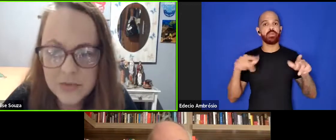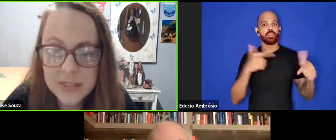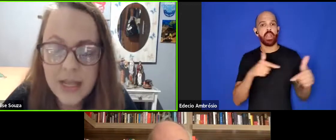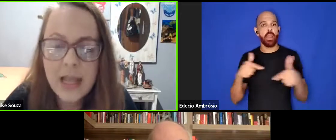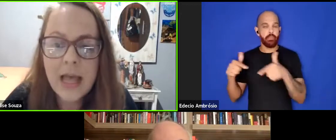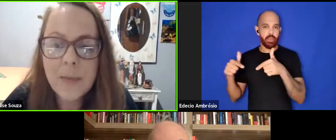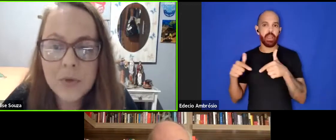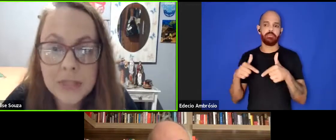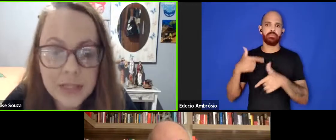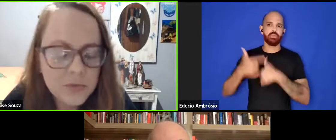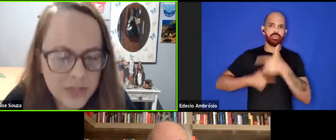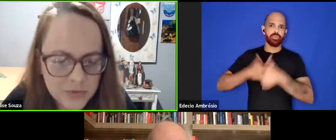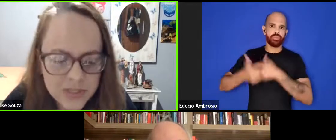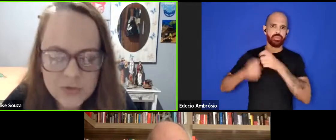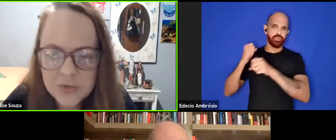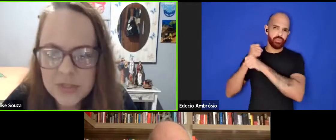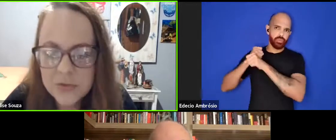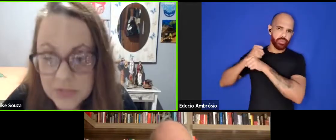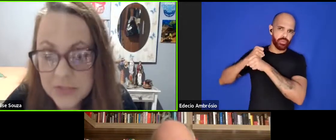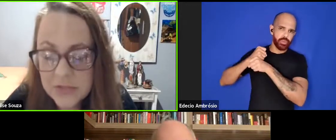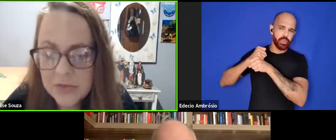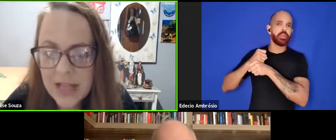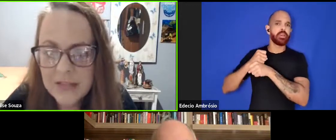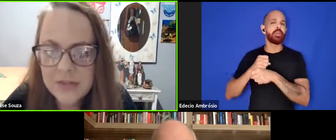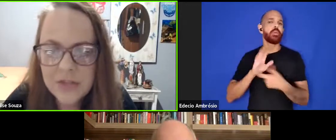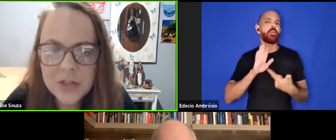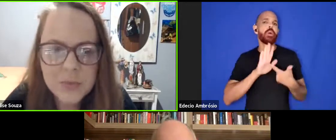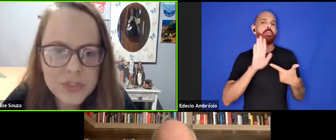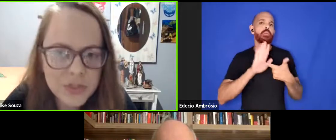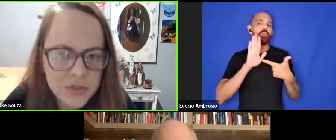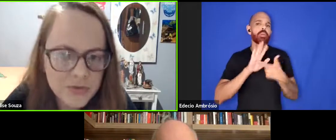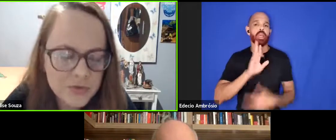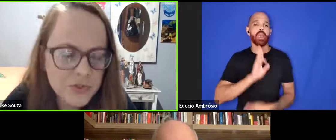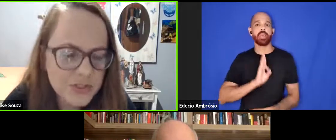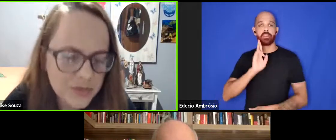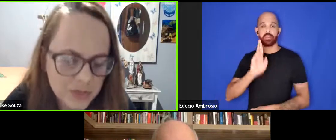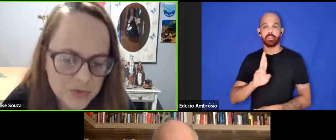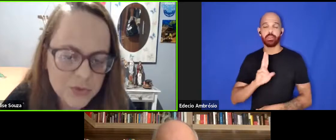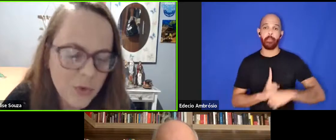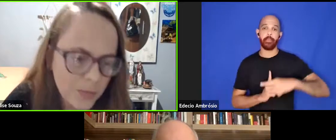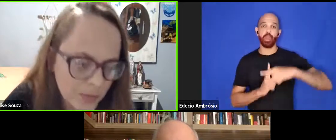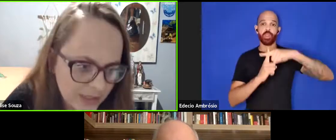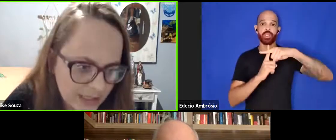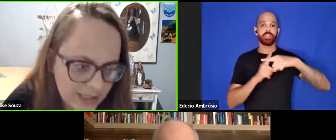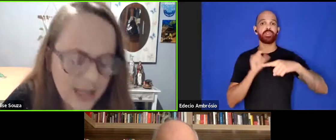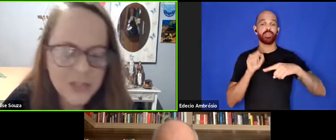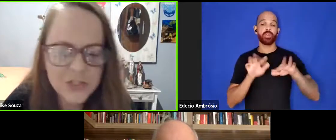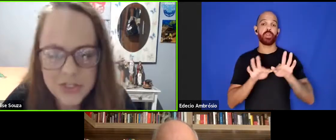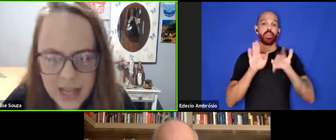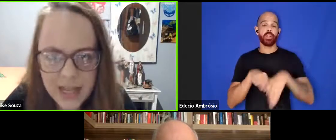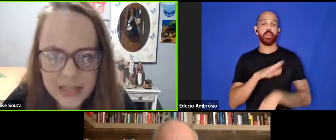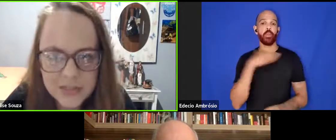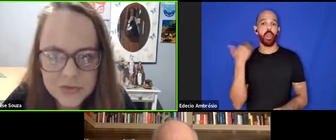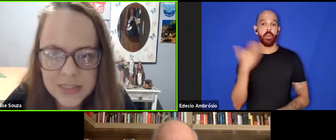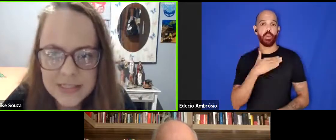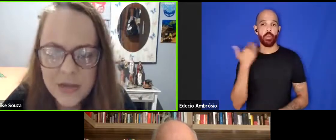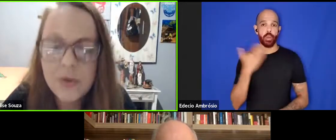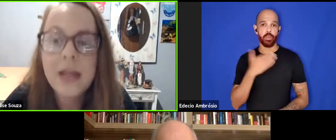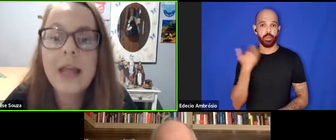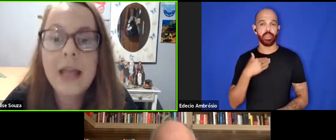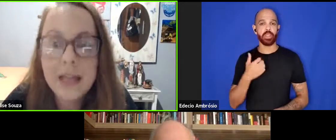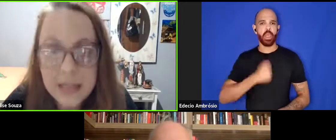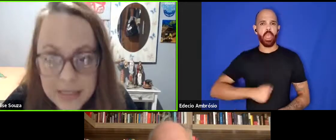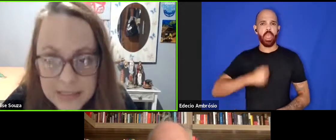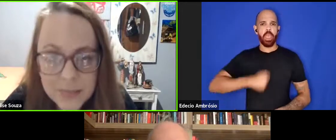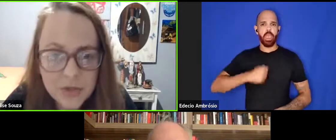últimos anos, apontando, né, nos seus resultados efeitos positivos nos desfechos de morbimortalidade em diarreia e